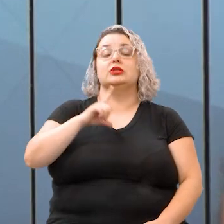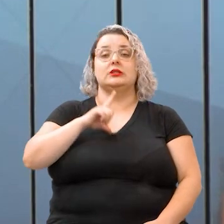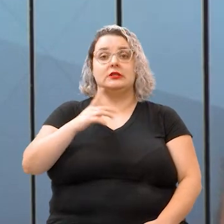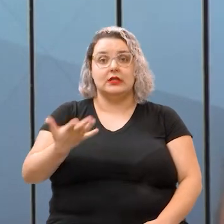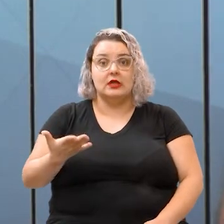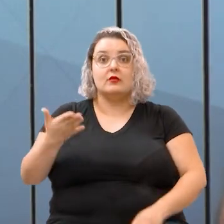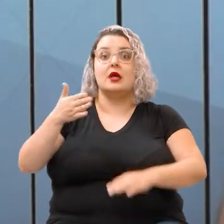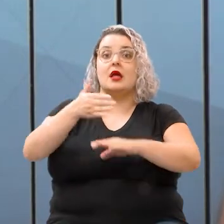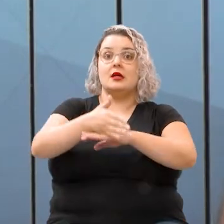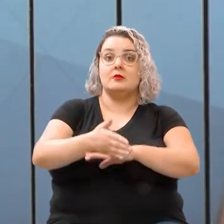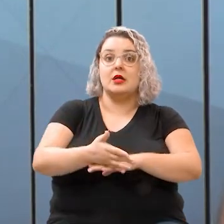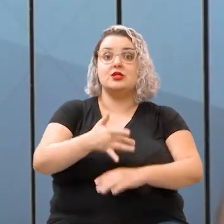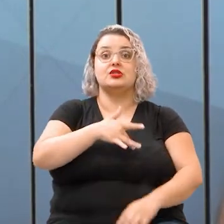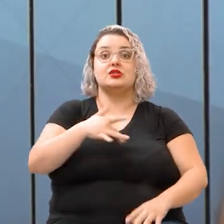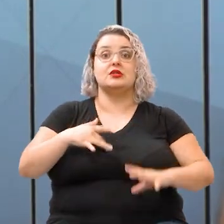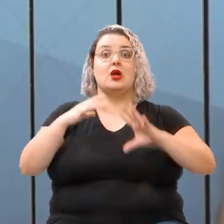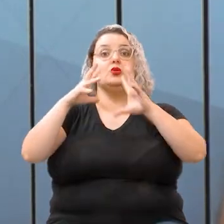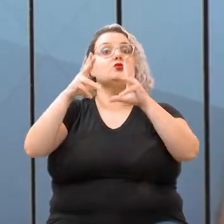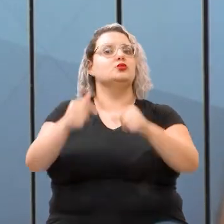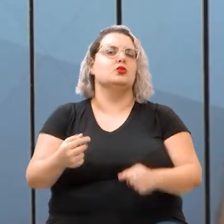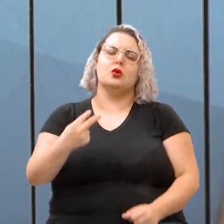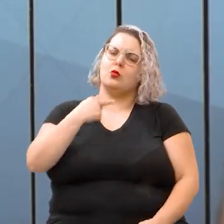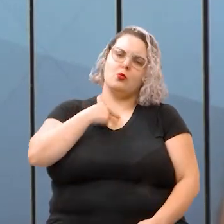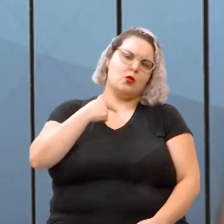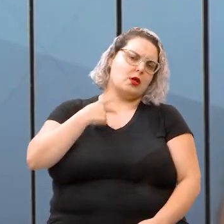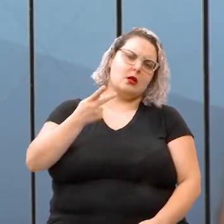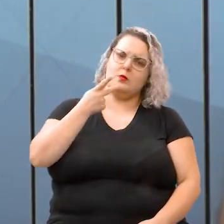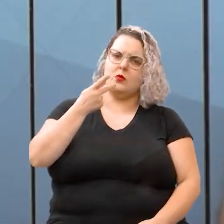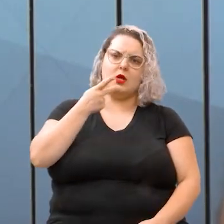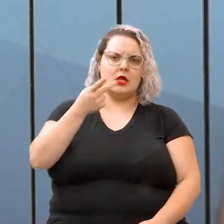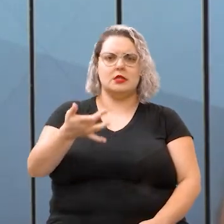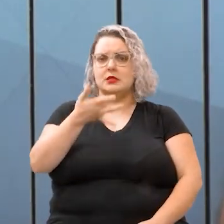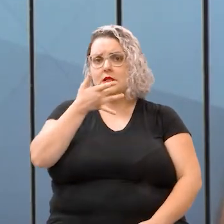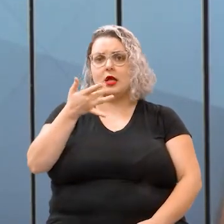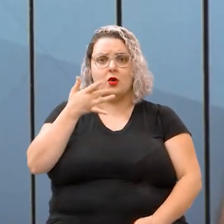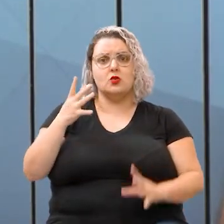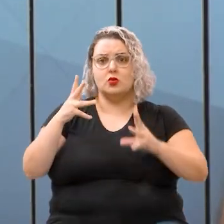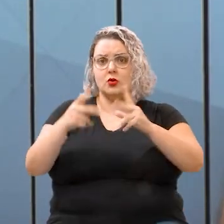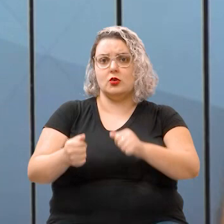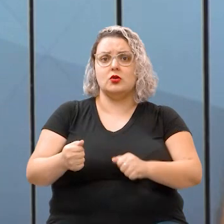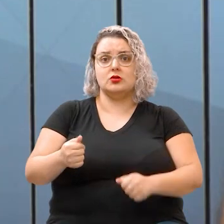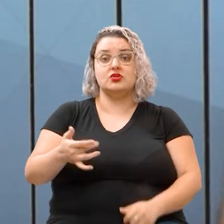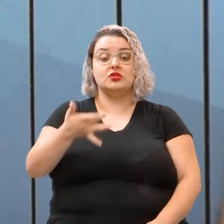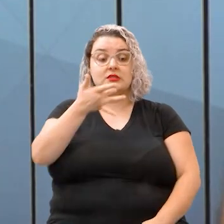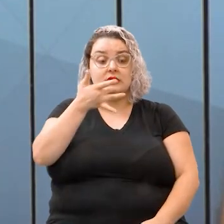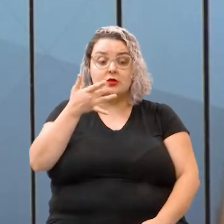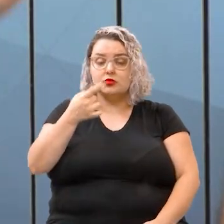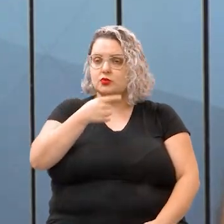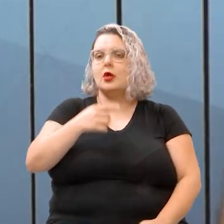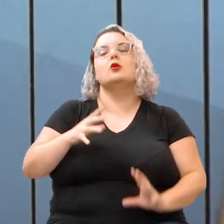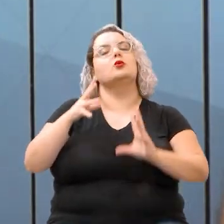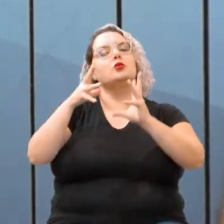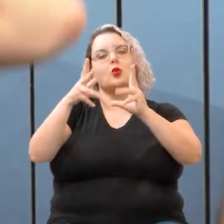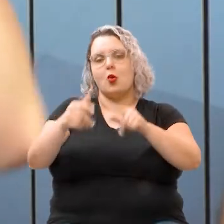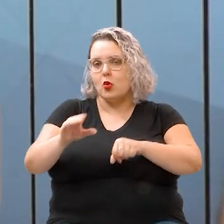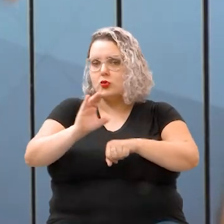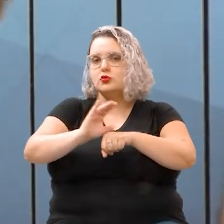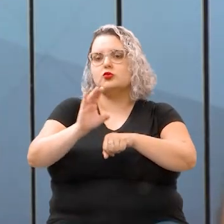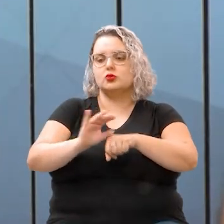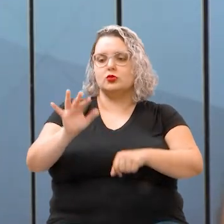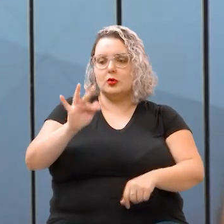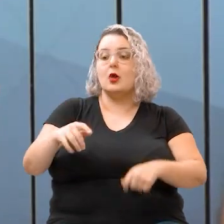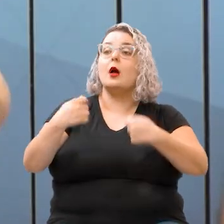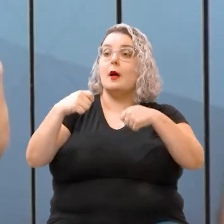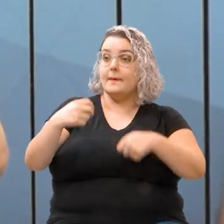faz parte da saúde integral. Não dá para a gente falar de saúde de uma maneira integral sem falar de saúde bucal. Então, todos os cursos das universidades